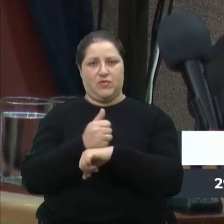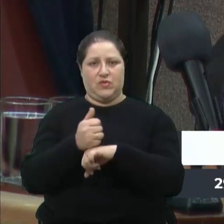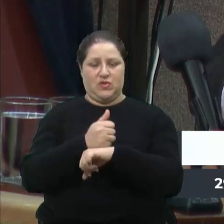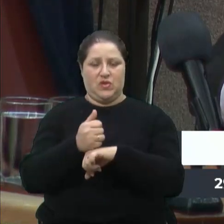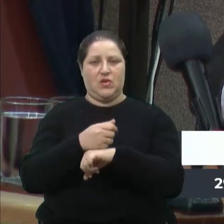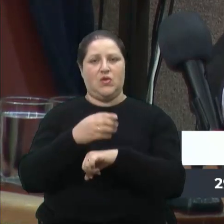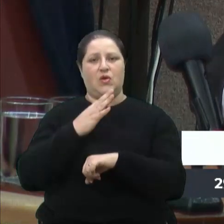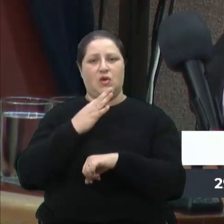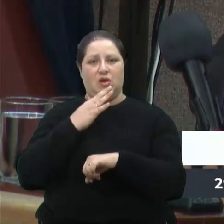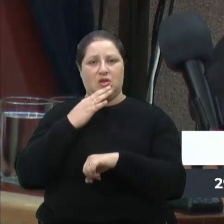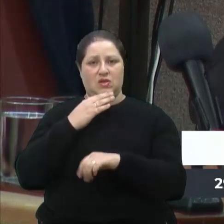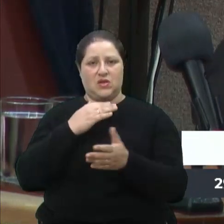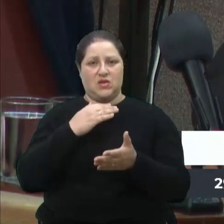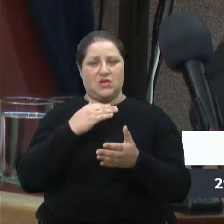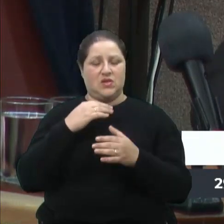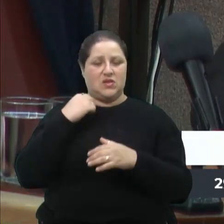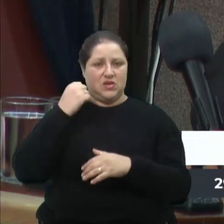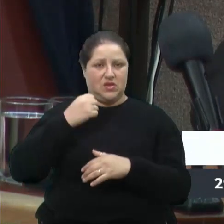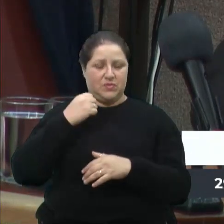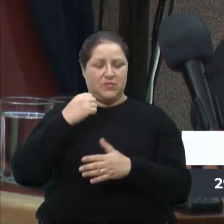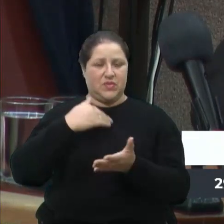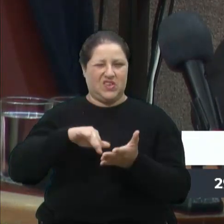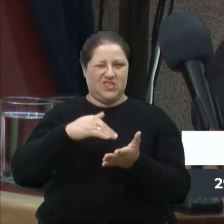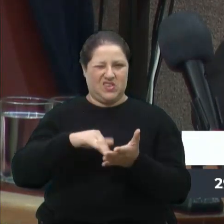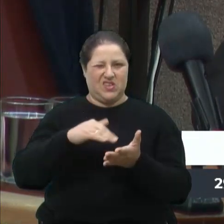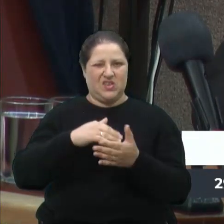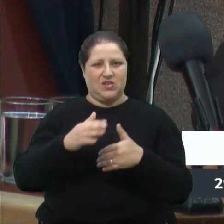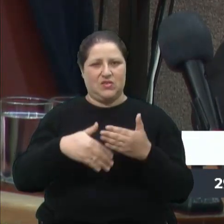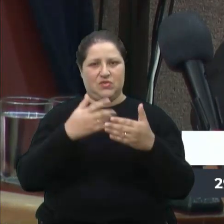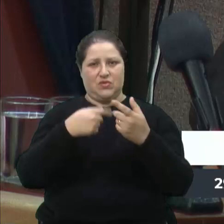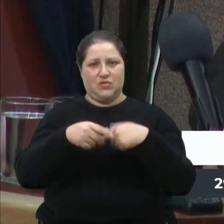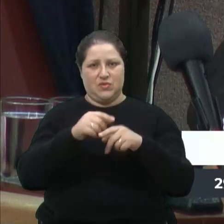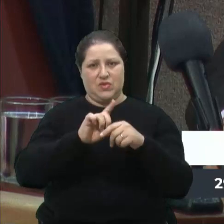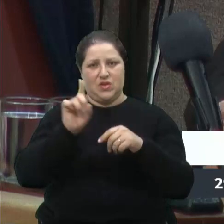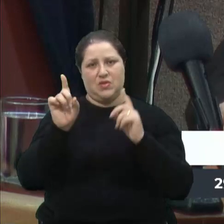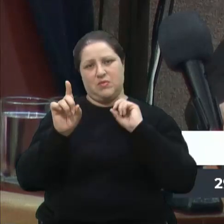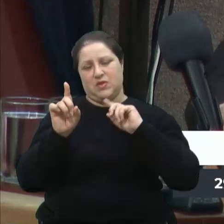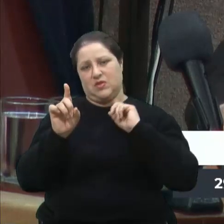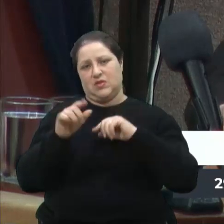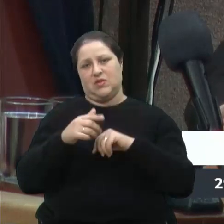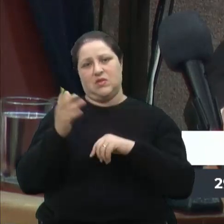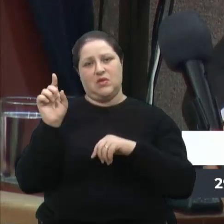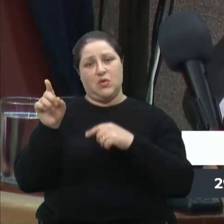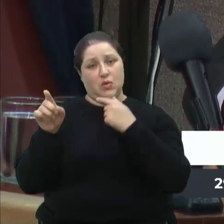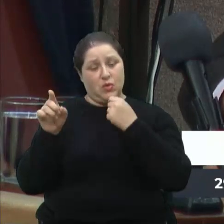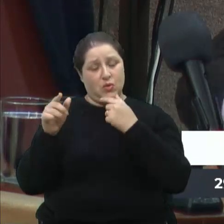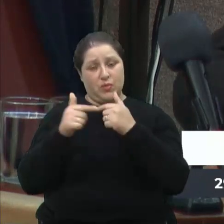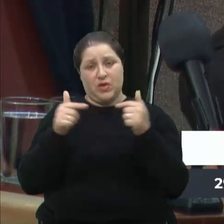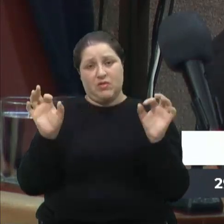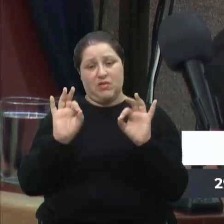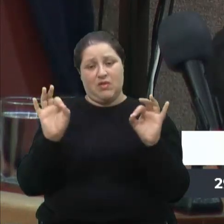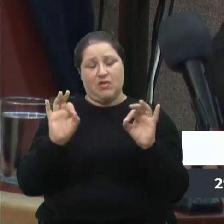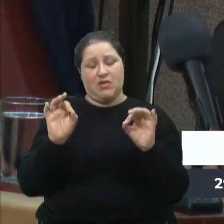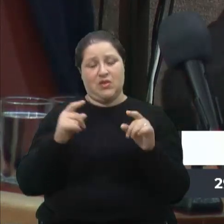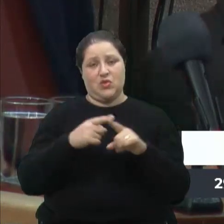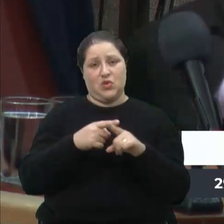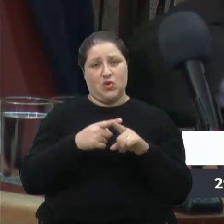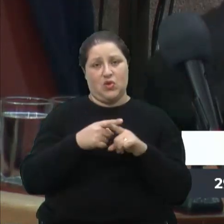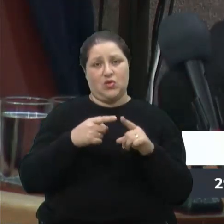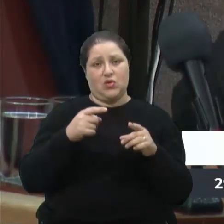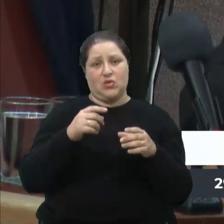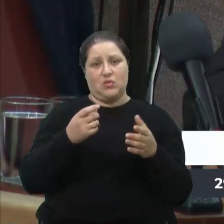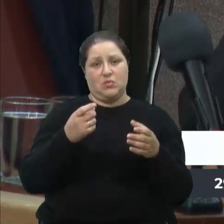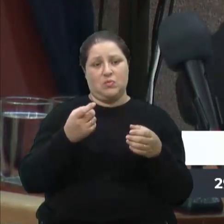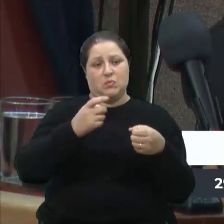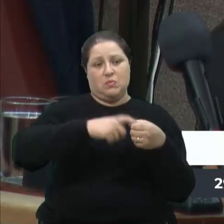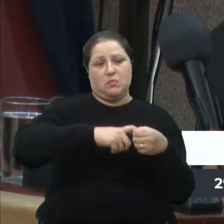o secretário de Desenvolvimento Econômico de Minas Gerais, e ele sequer era afiliado ao partido, sequer ele foi por